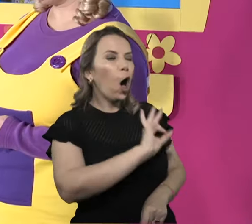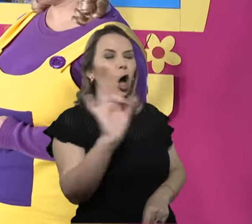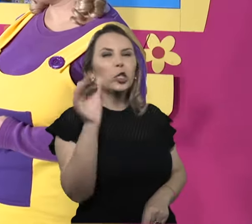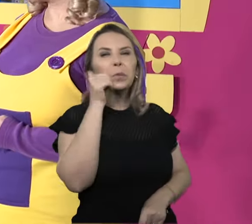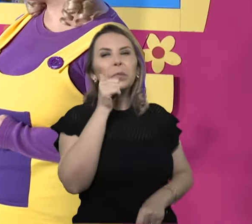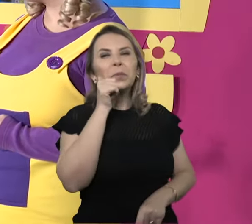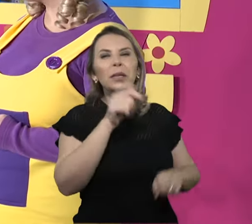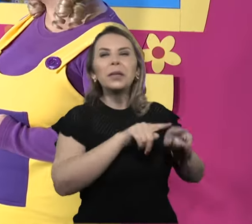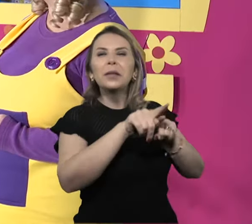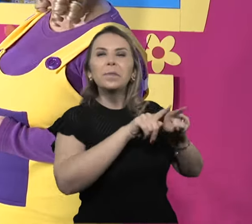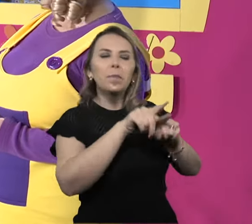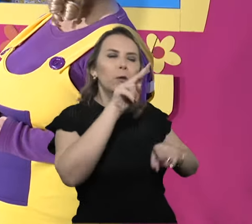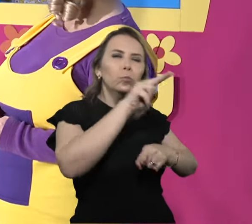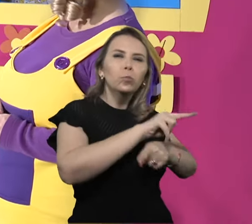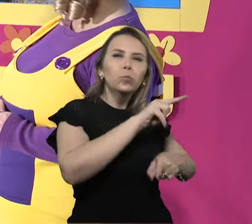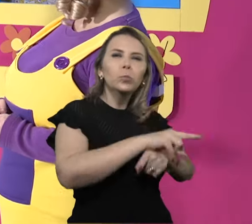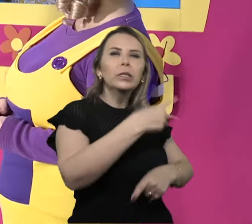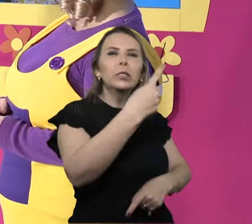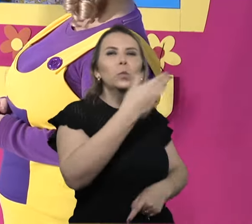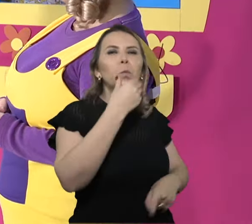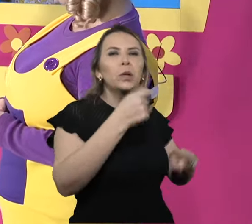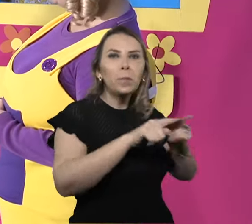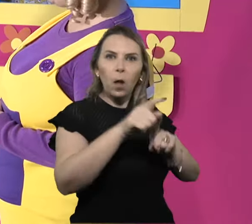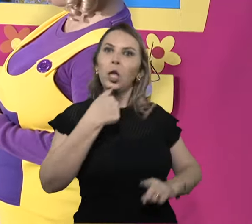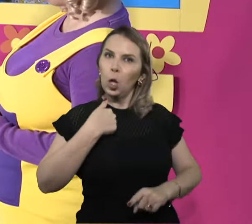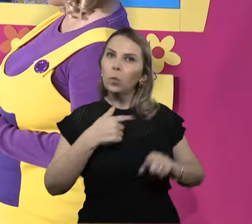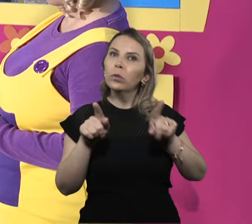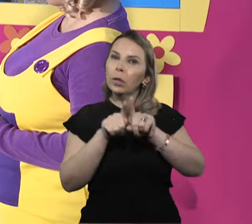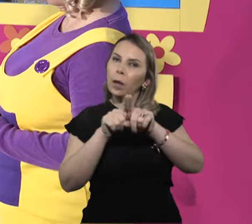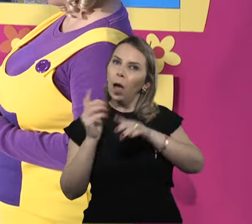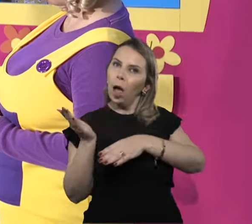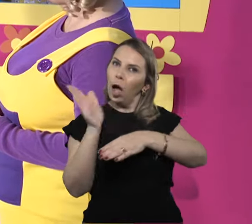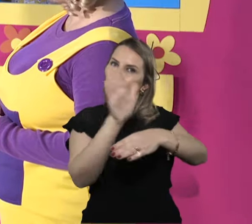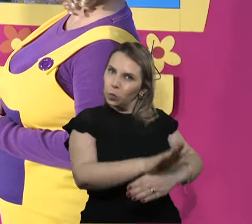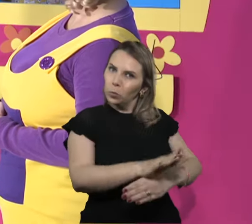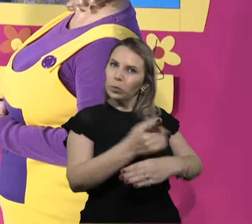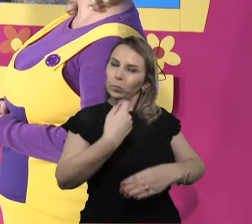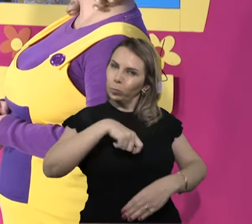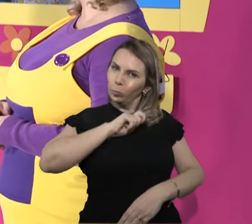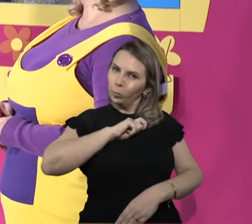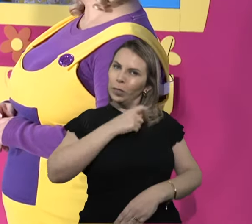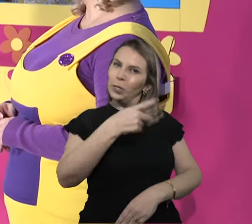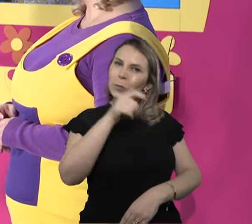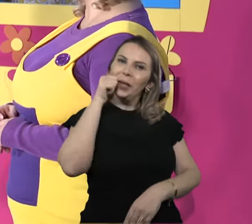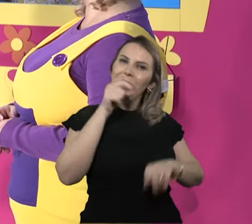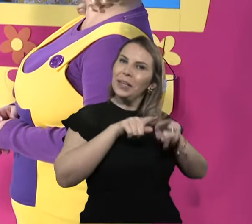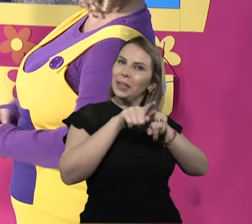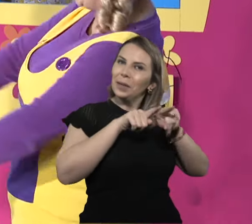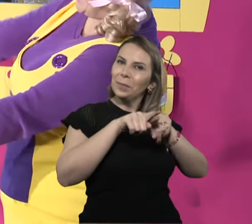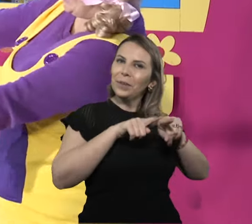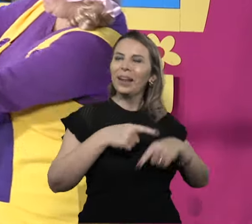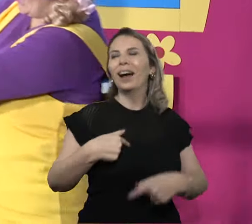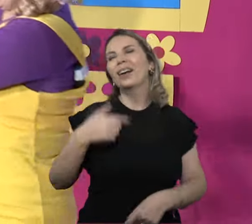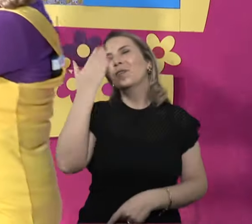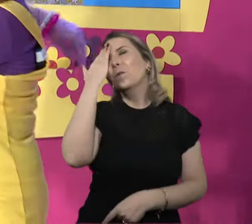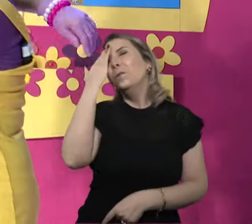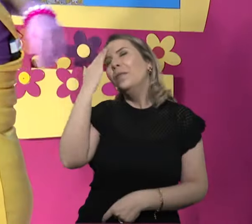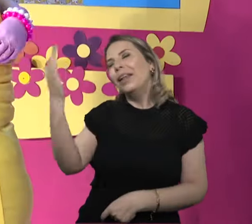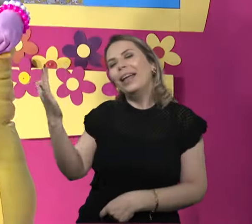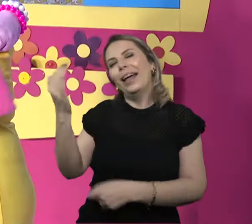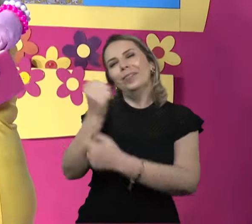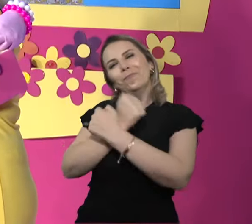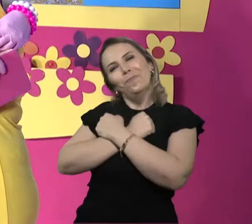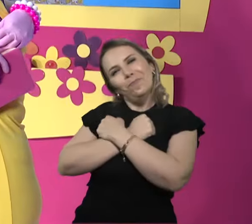uma ótima irmã pra ele. E eu tô aqui pra te ajudar, igual uma irmã. Ai,